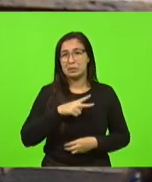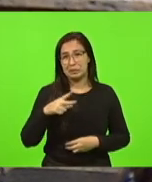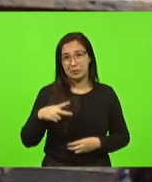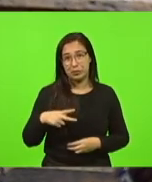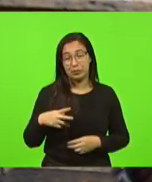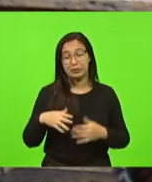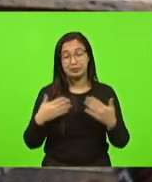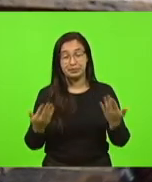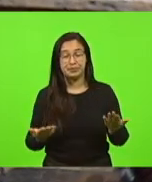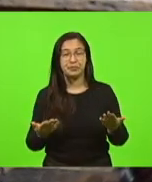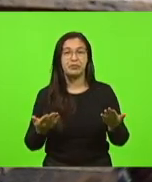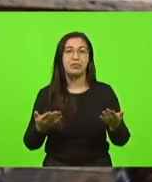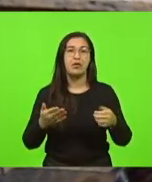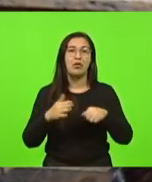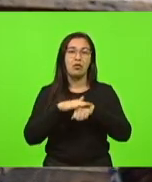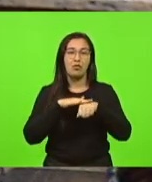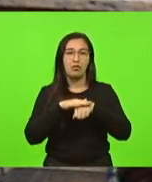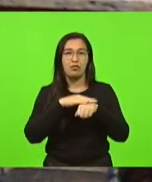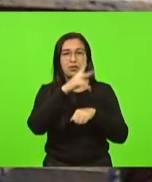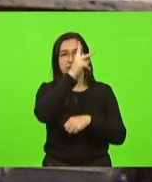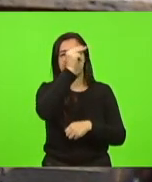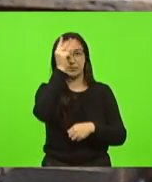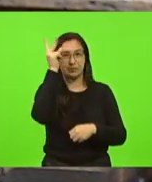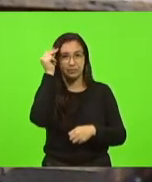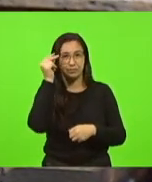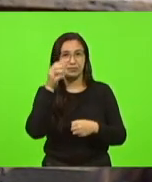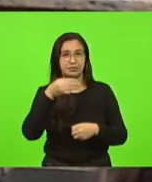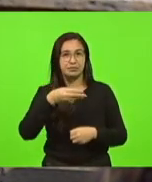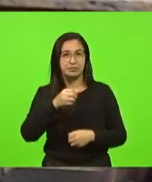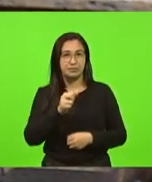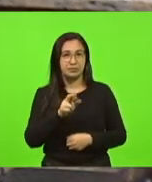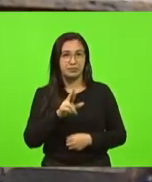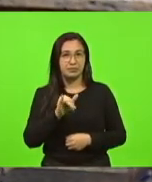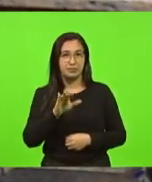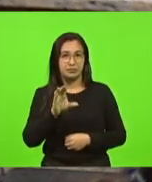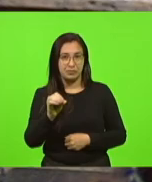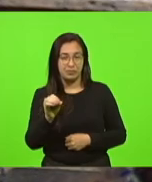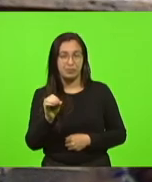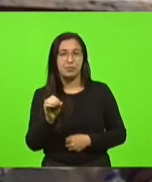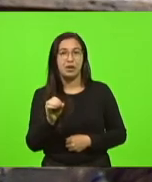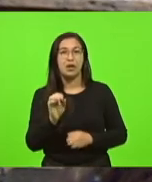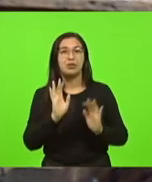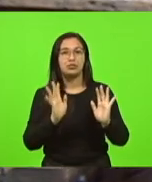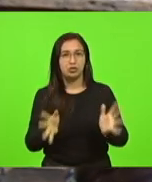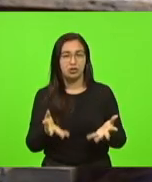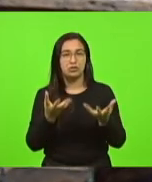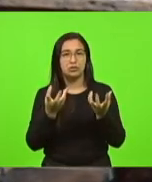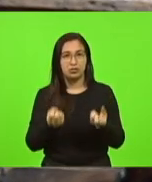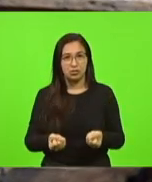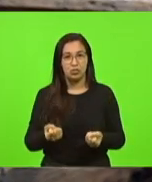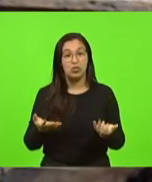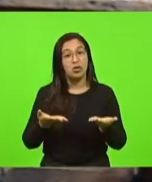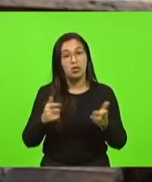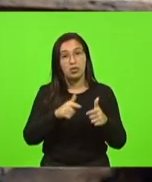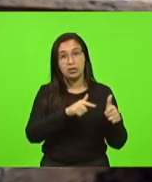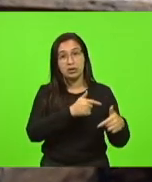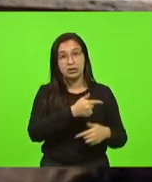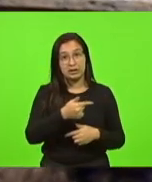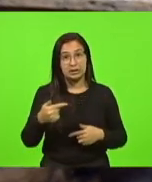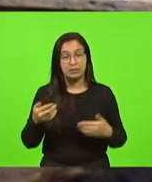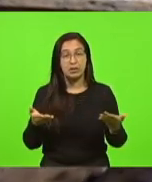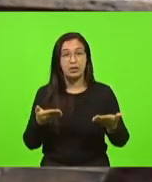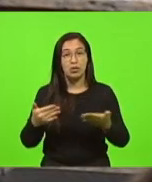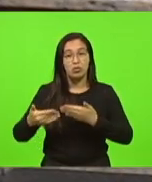o prefeito Mário Hildebrand, e ele acatou, e já está tramitando nessa semana ainda, na Câmara de Vereadores de